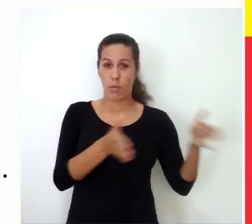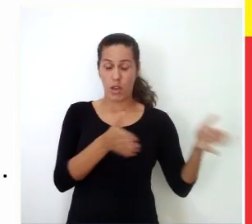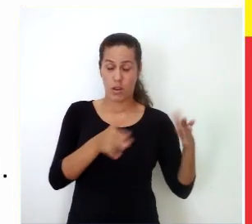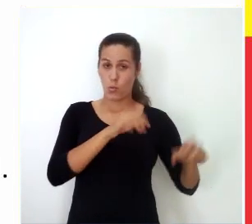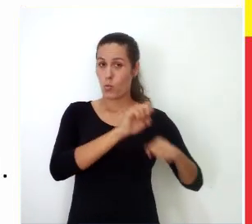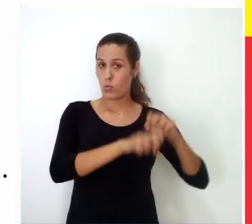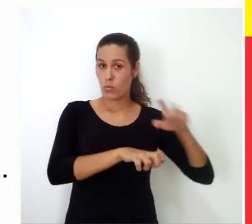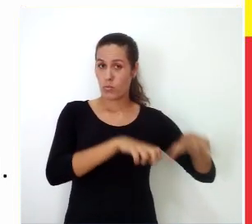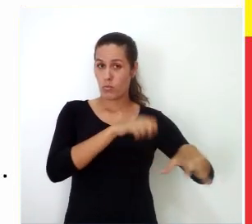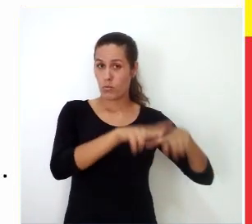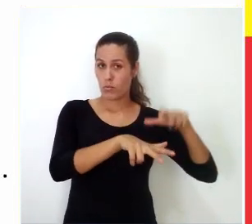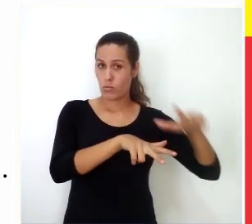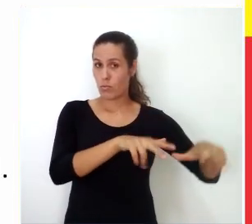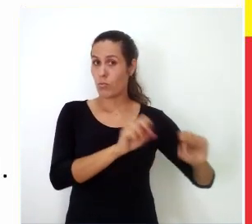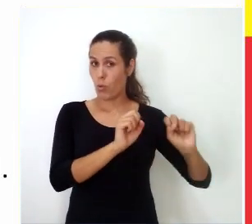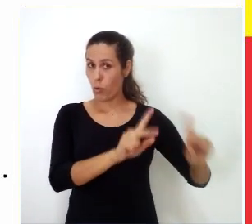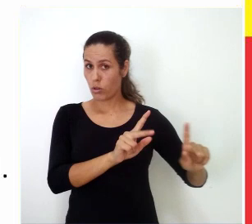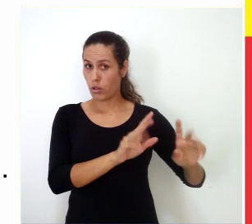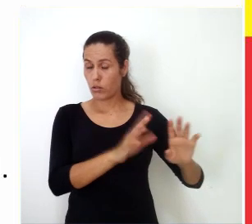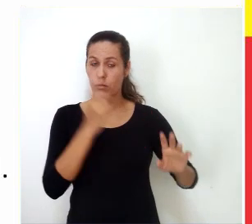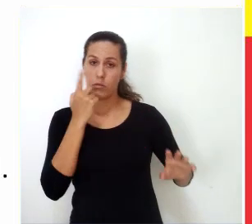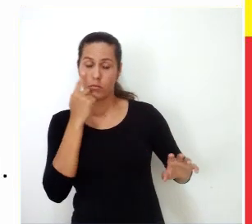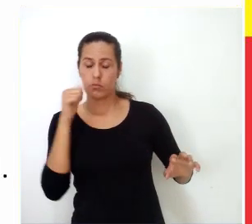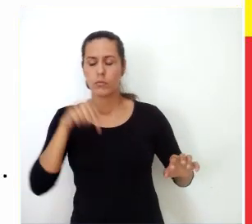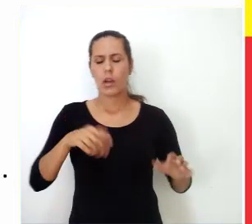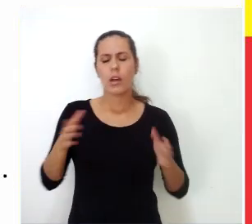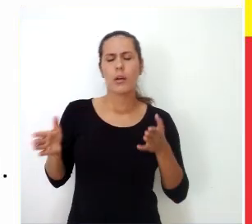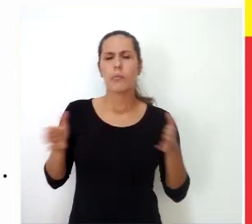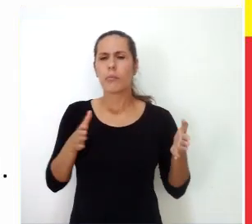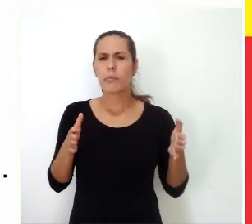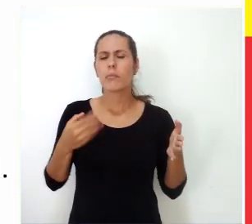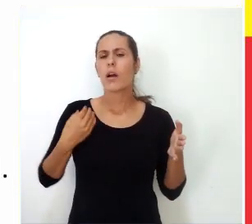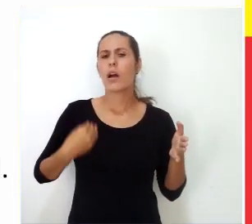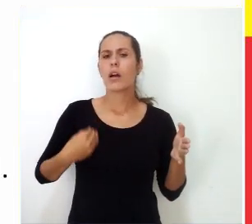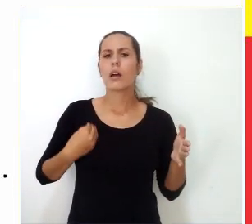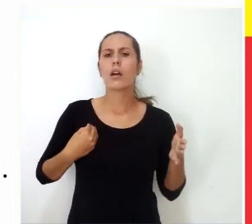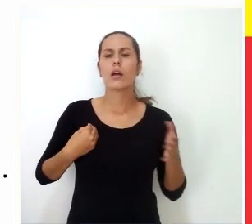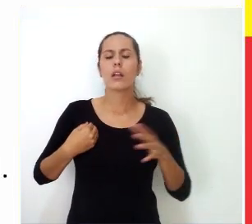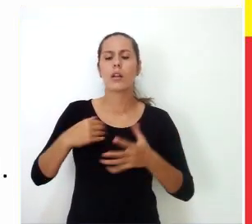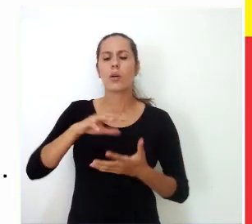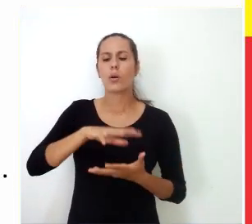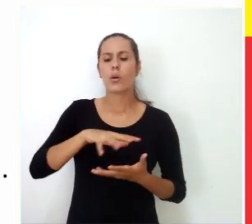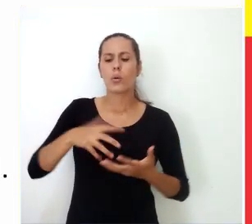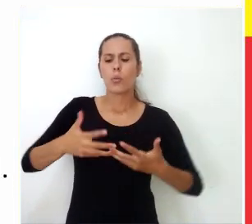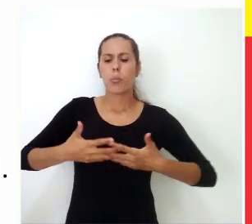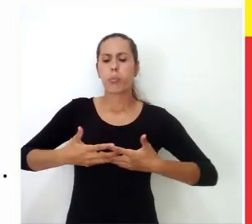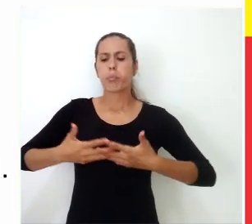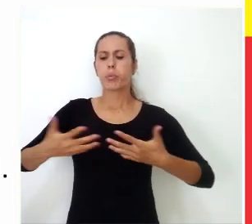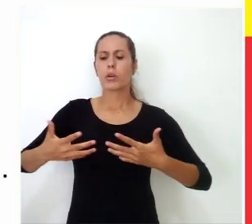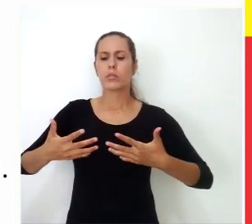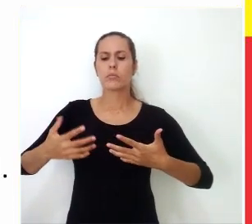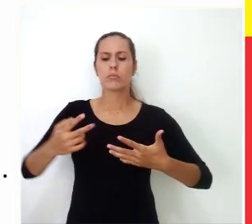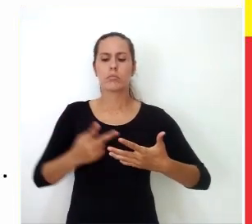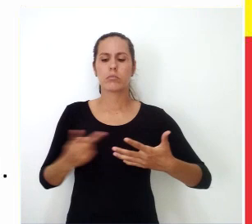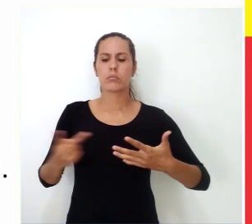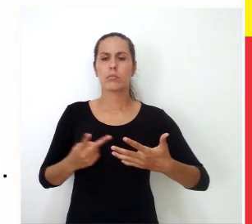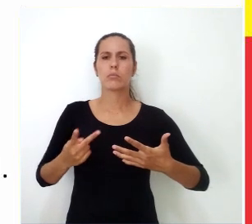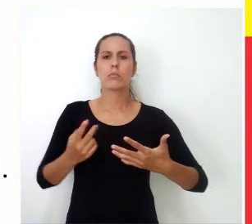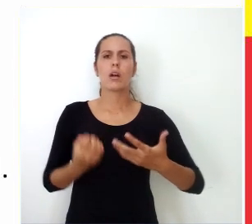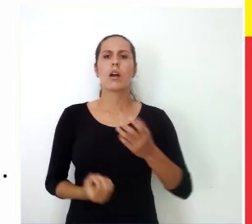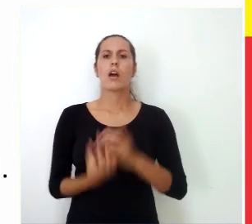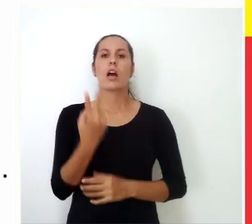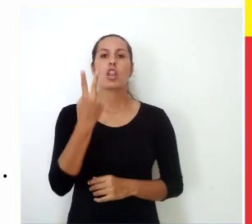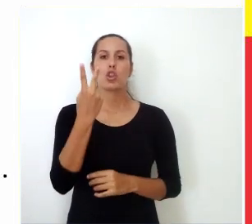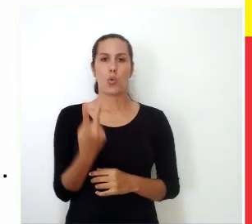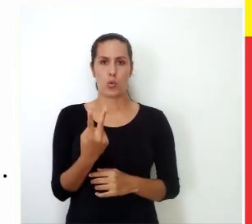Mesozoica, tá? Mesozoica, dos dinossauros, existiam só dois continentes. O que antes era